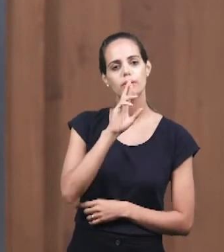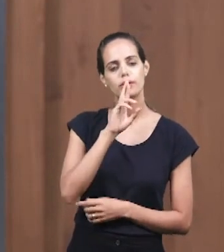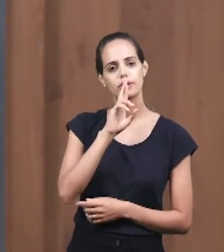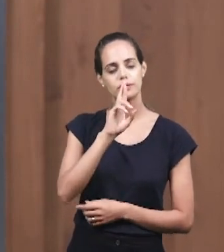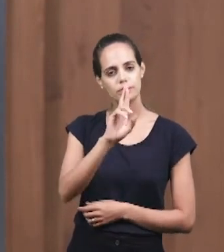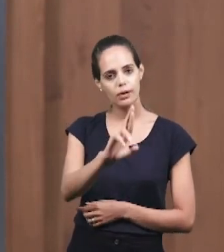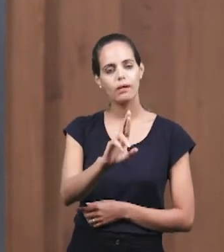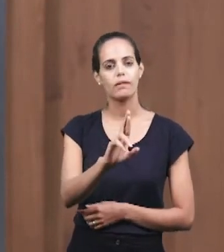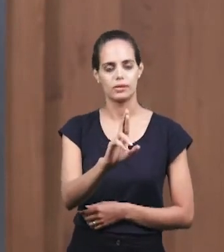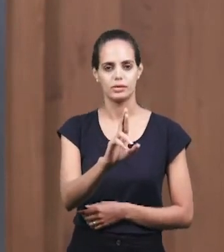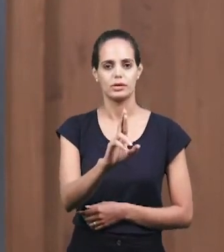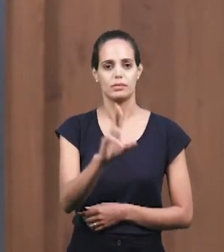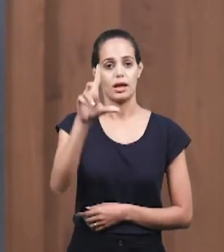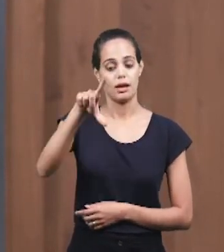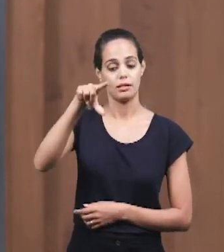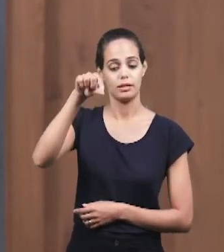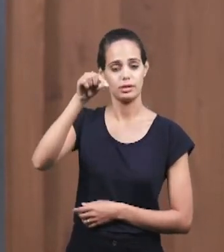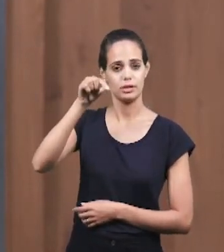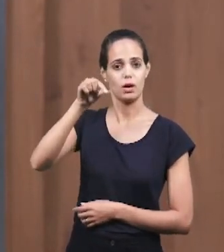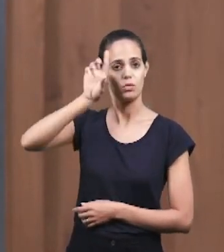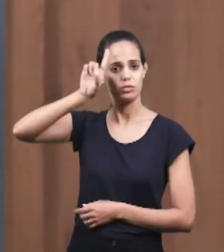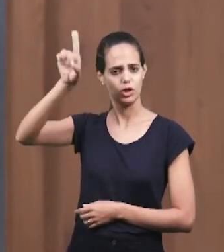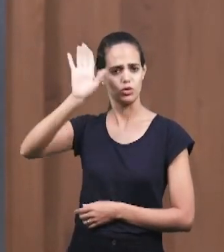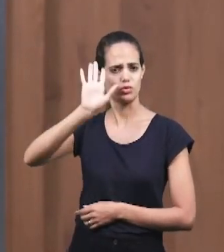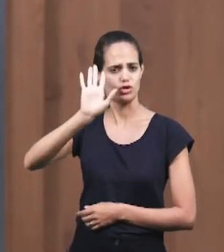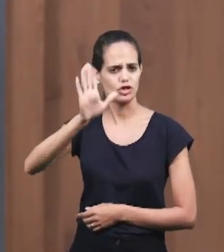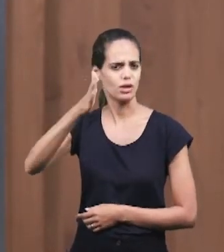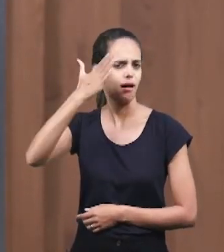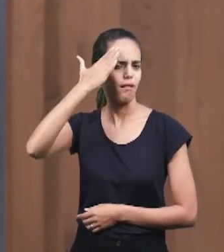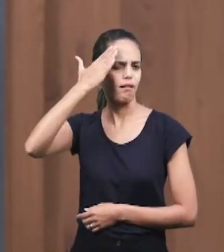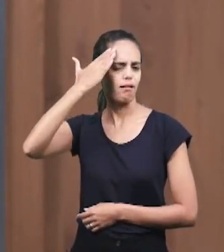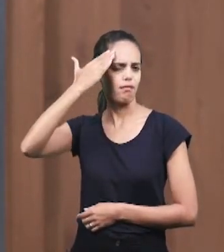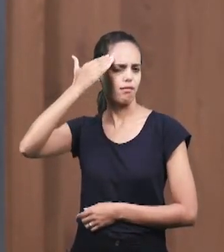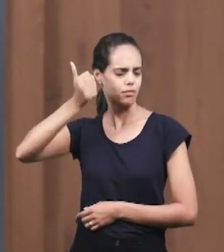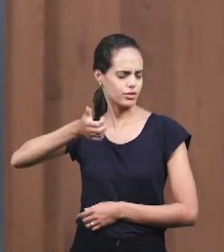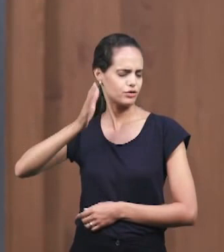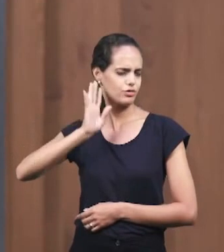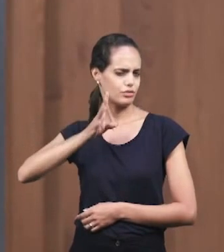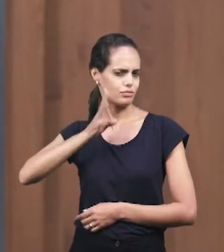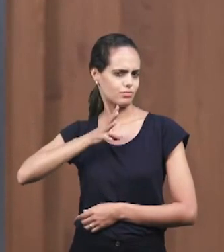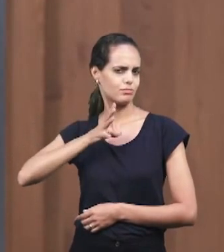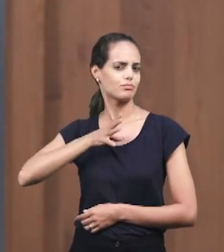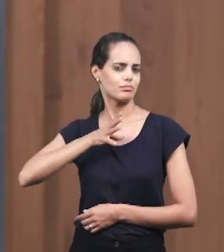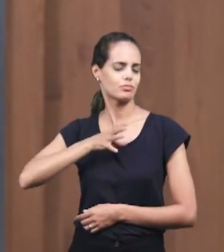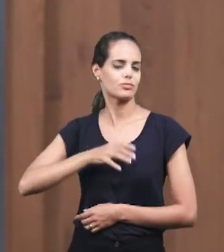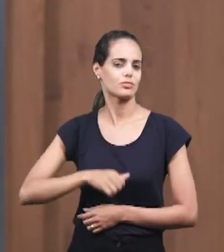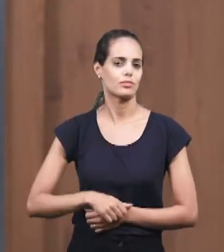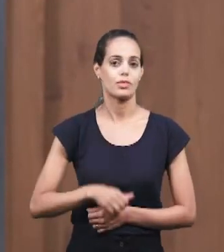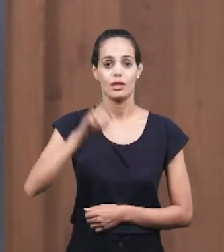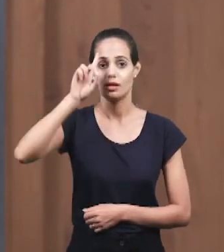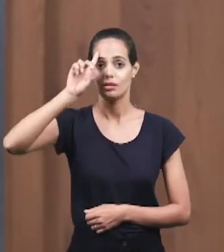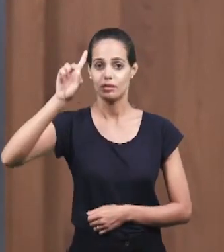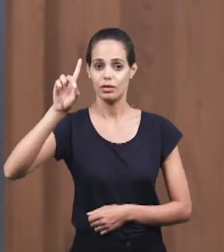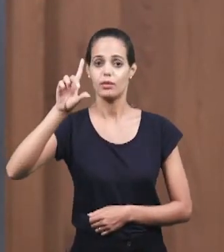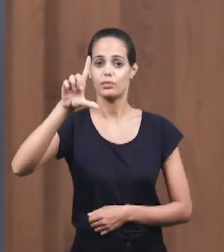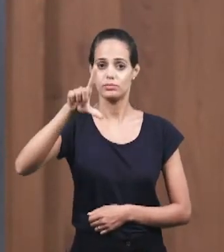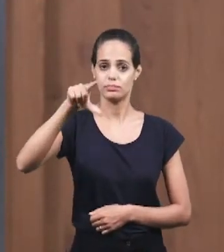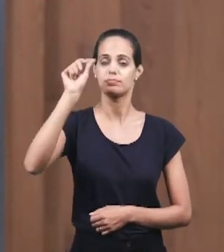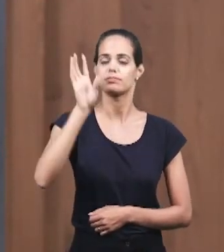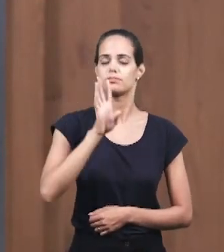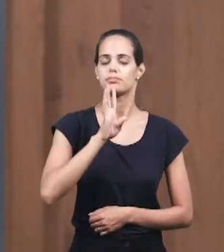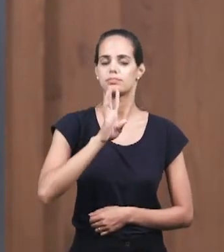da eleição segundo a presciência de Deus Pai, ou seja, fomos eleitos pelo Pai. Então está identificado aqui o